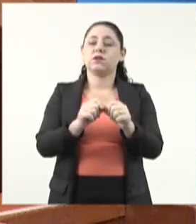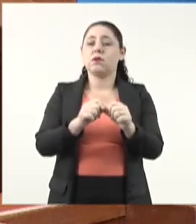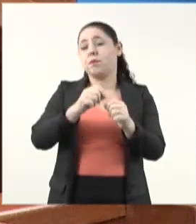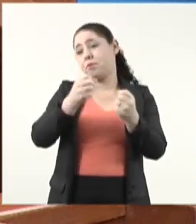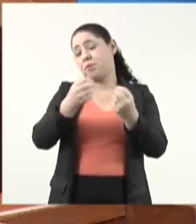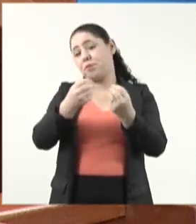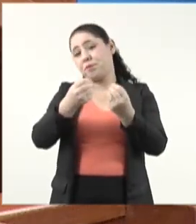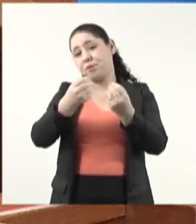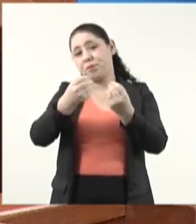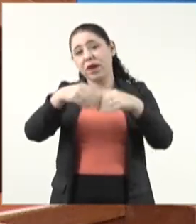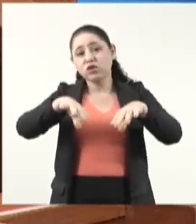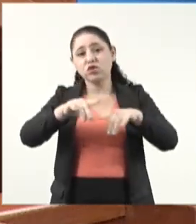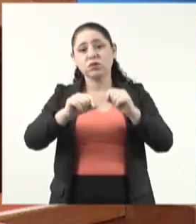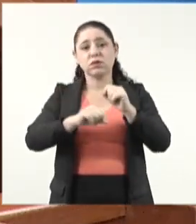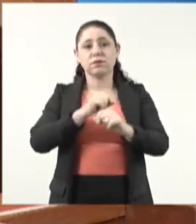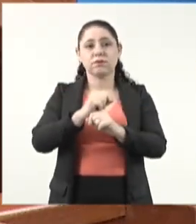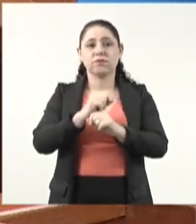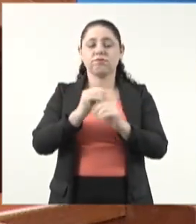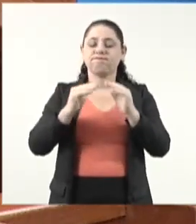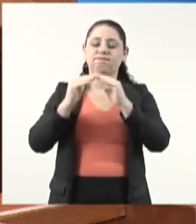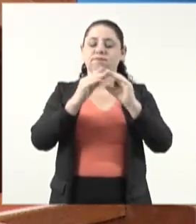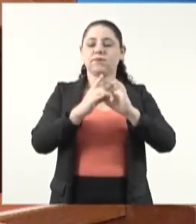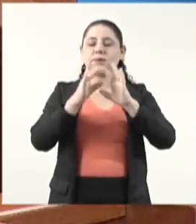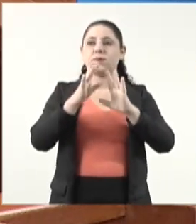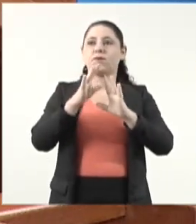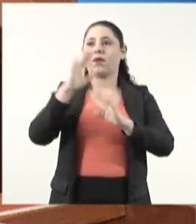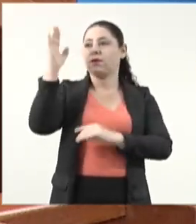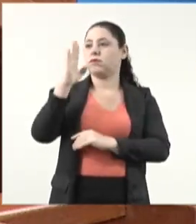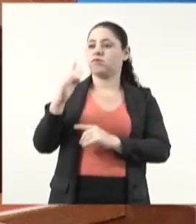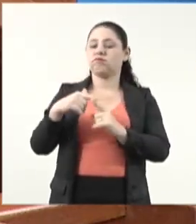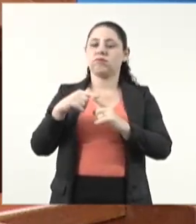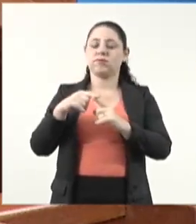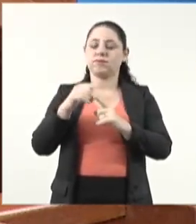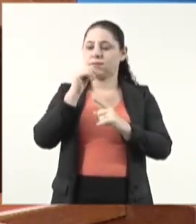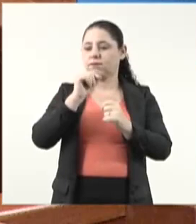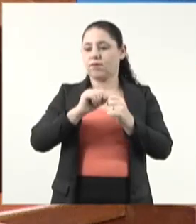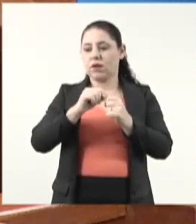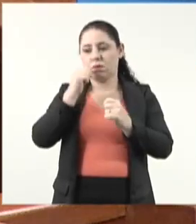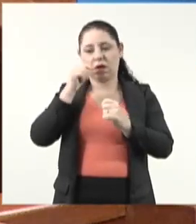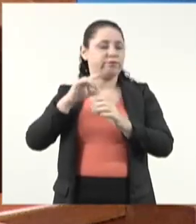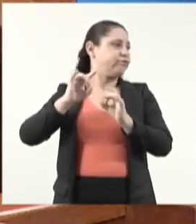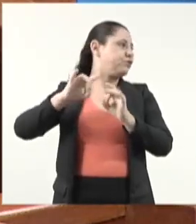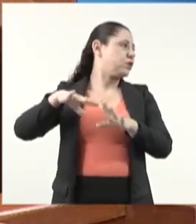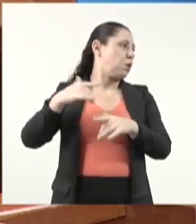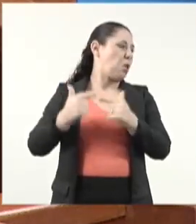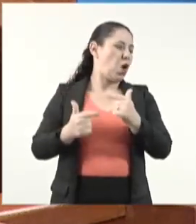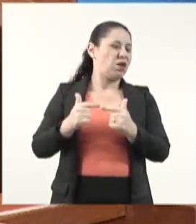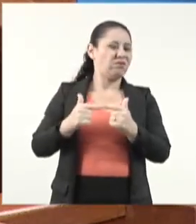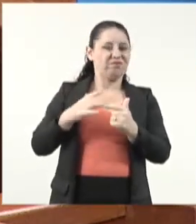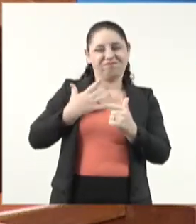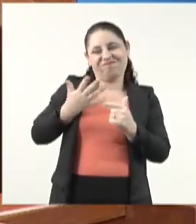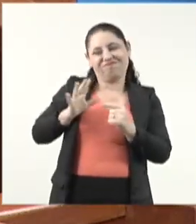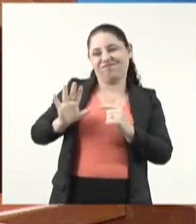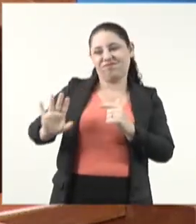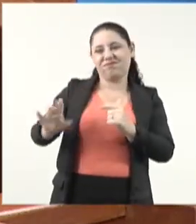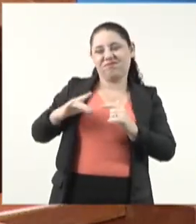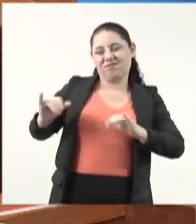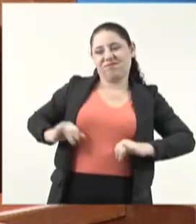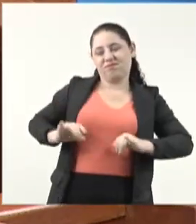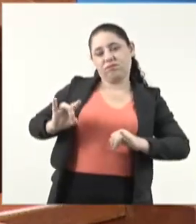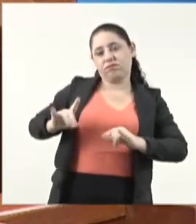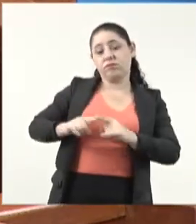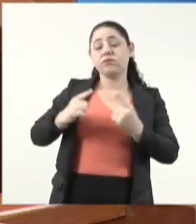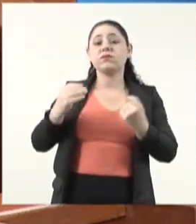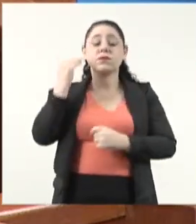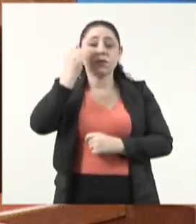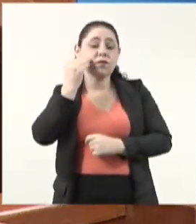democracia brasileira, e porque afasta as mulheres do poder. Então, é preciso fazer experiências e trabalhos